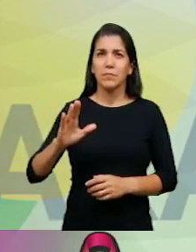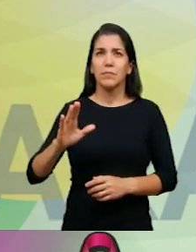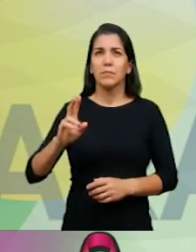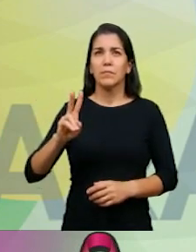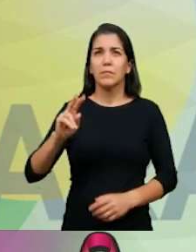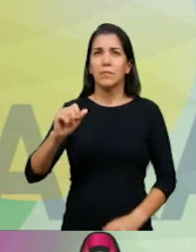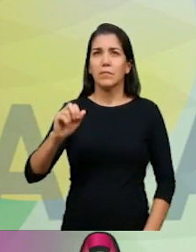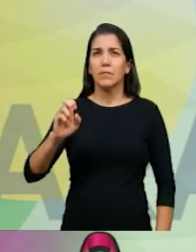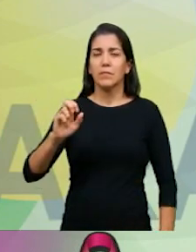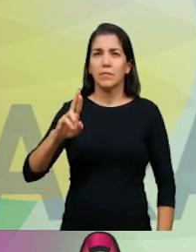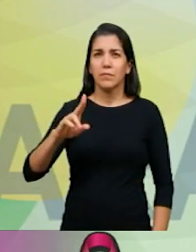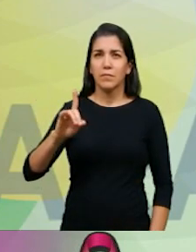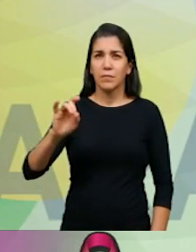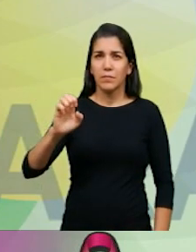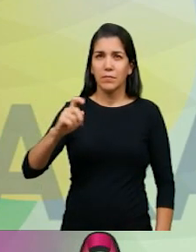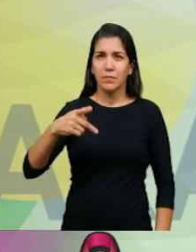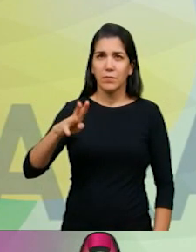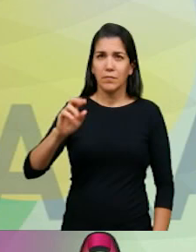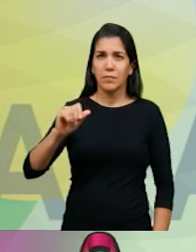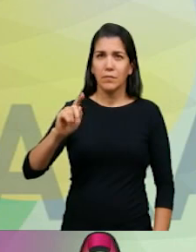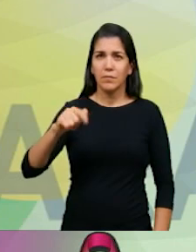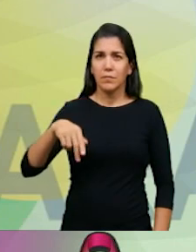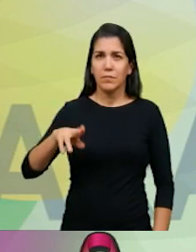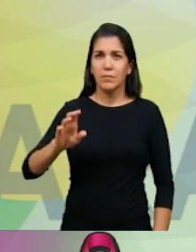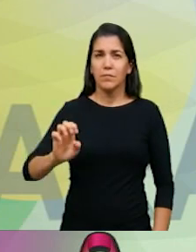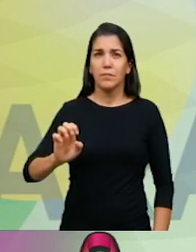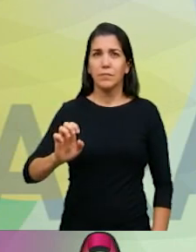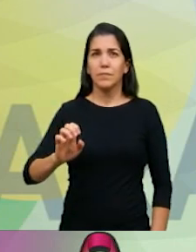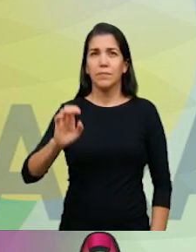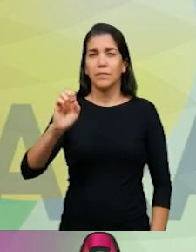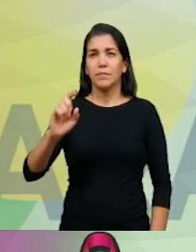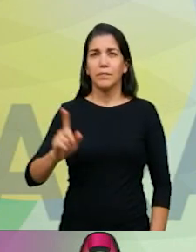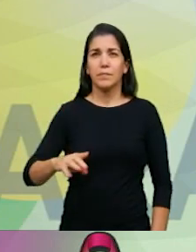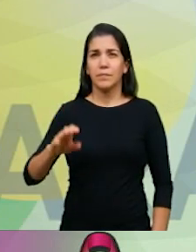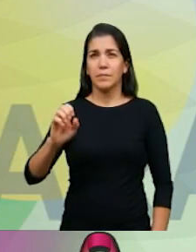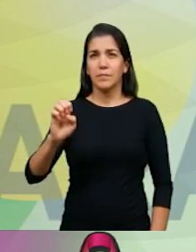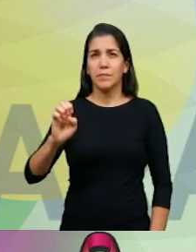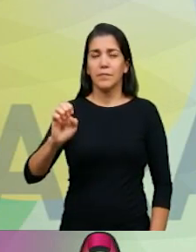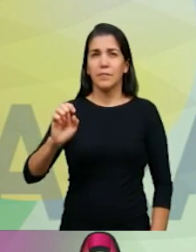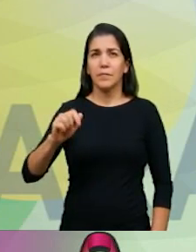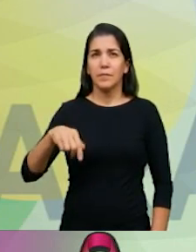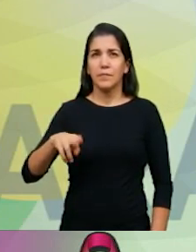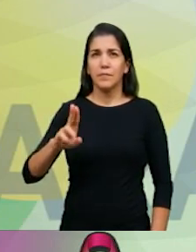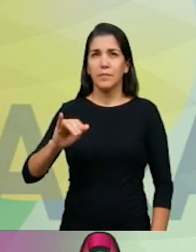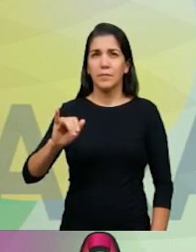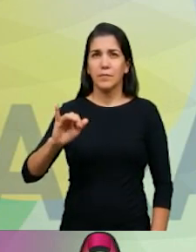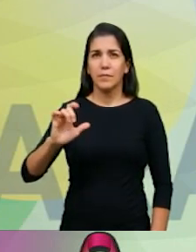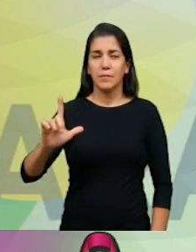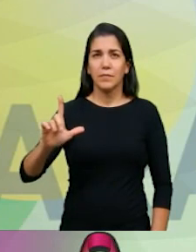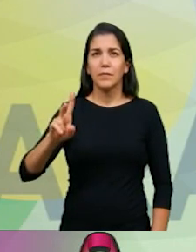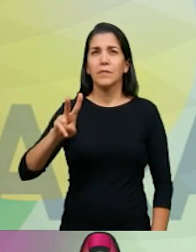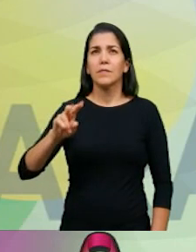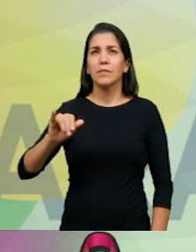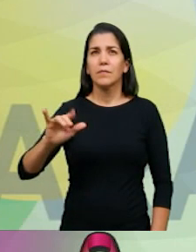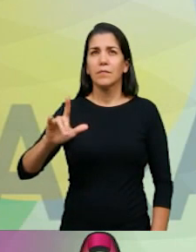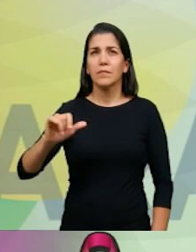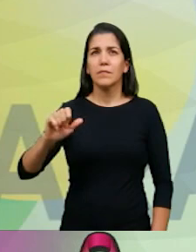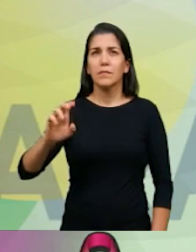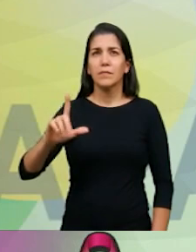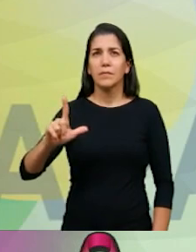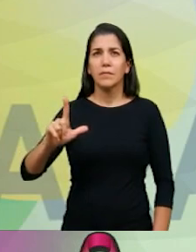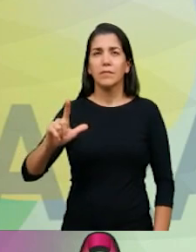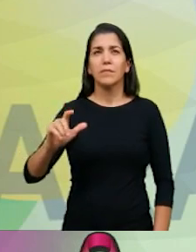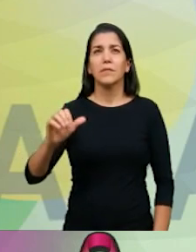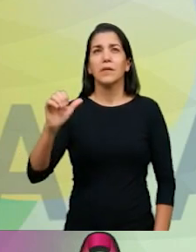Parque, do São José, Ezequiel Barbosa, Jardim TV, Atlântico, Vilela, dos moradores do